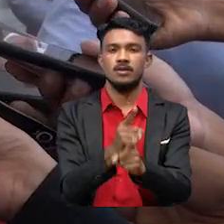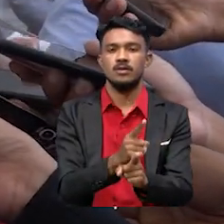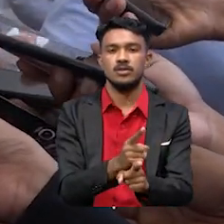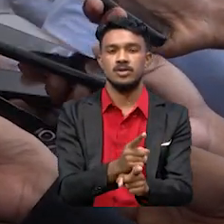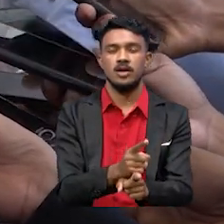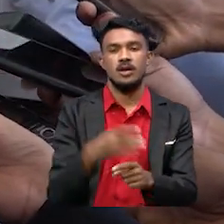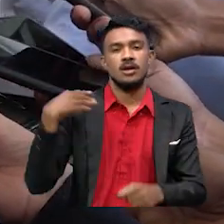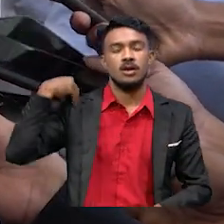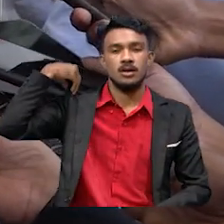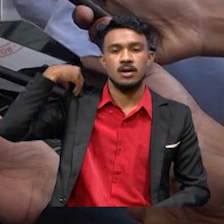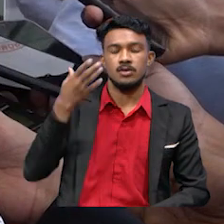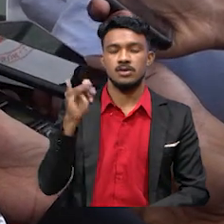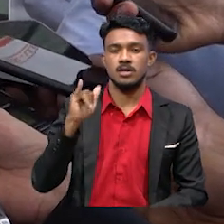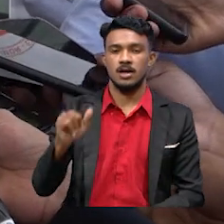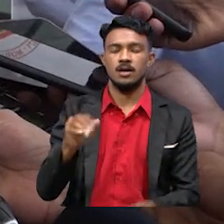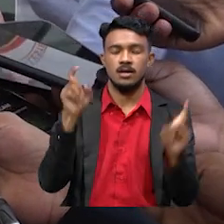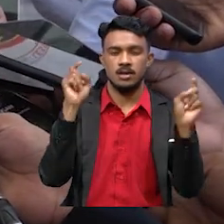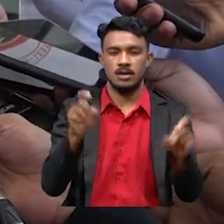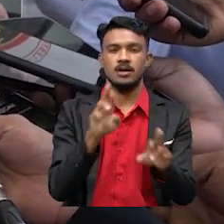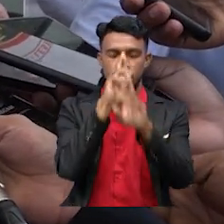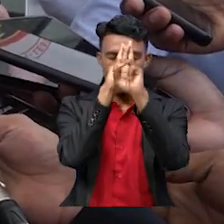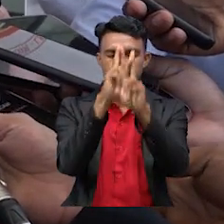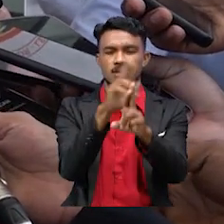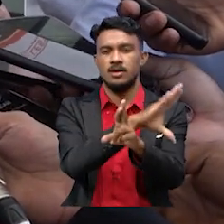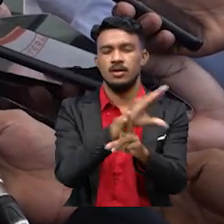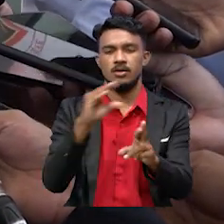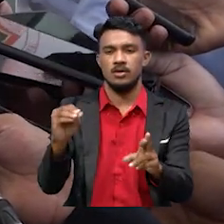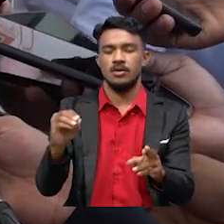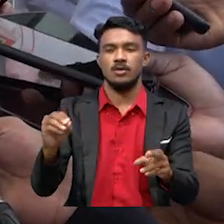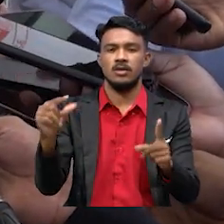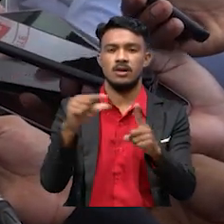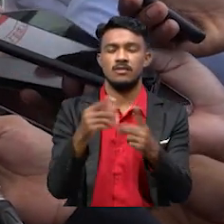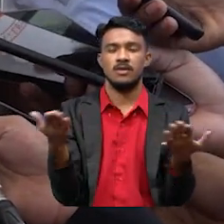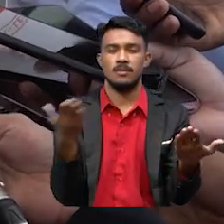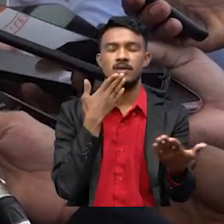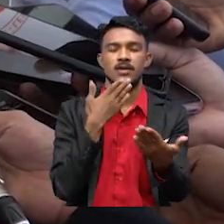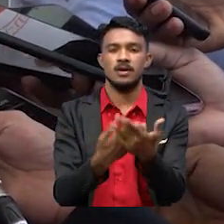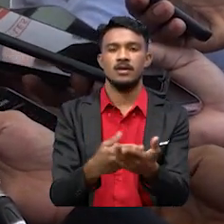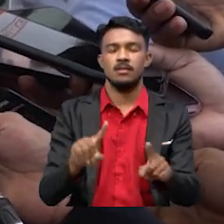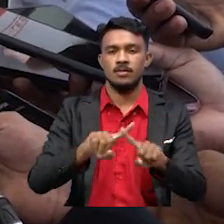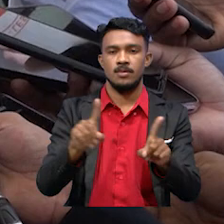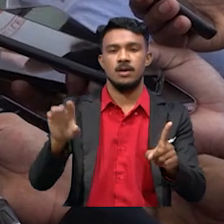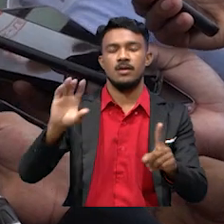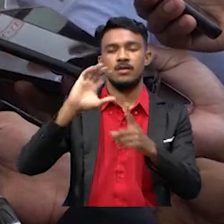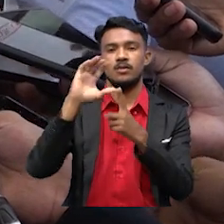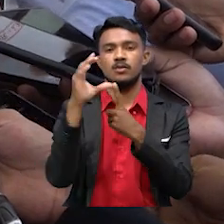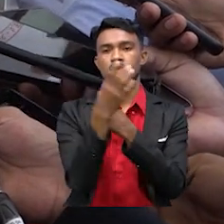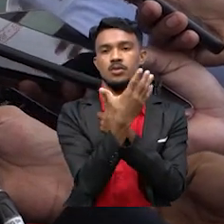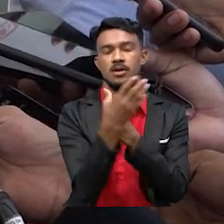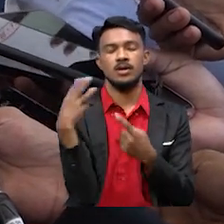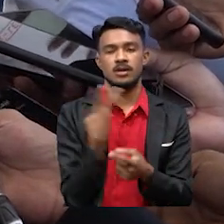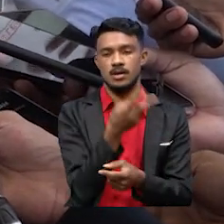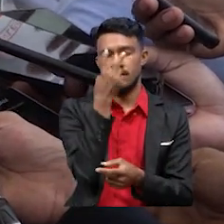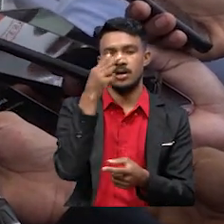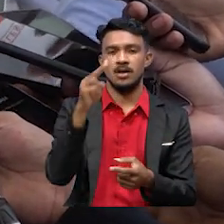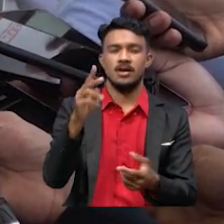malo, campanha tem que lhe funcionar, princípio ainda não é propaganda ou dia, mas bem, e a cultura mos o itaré ritual ser né, kata sanção ser